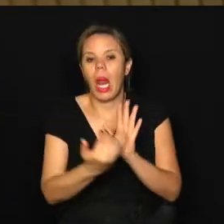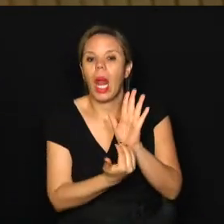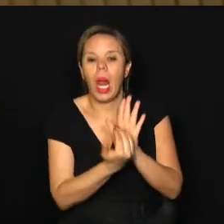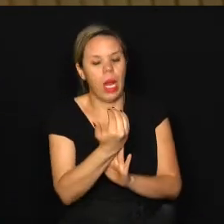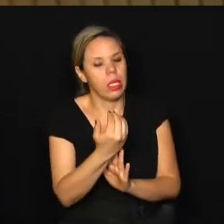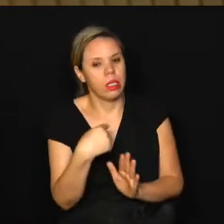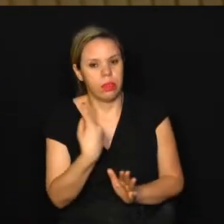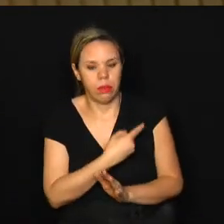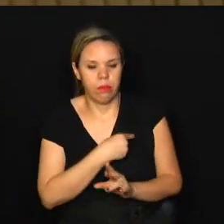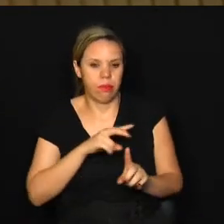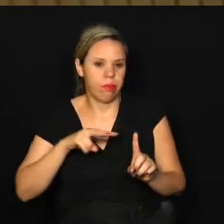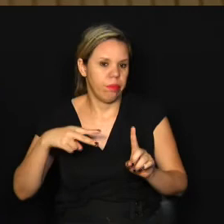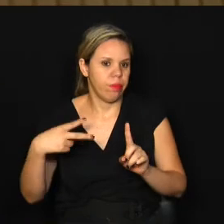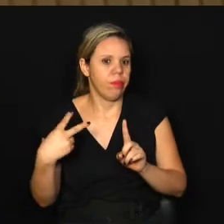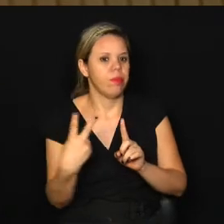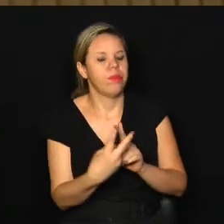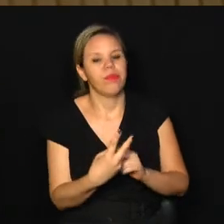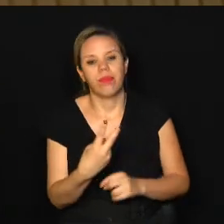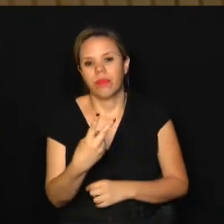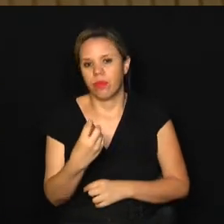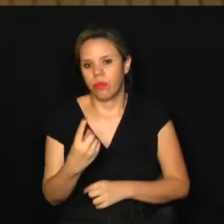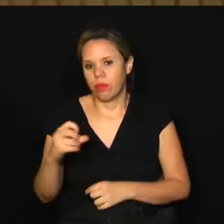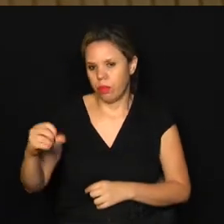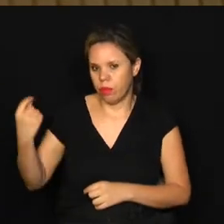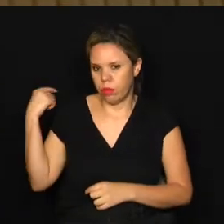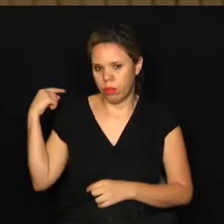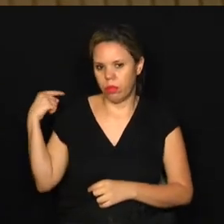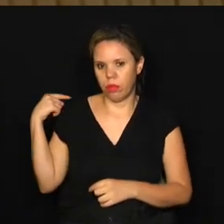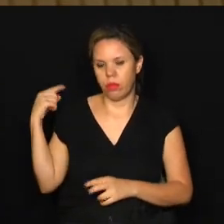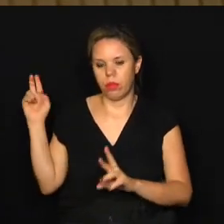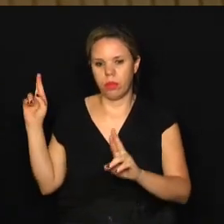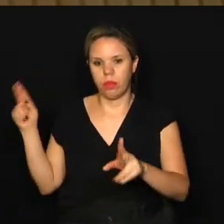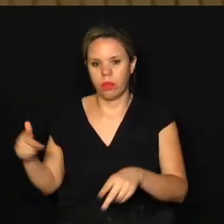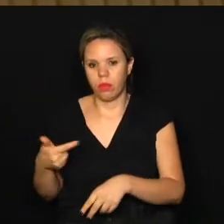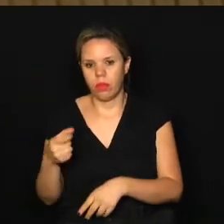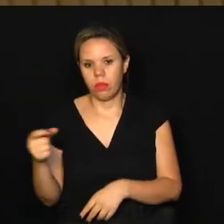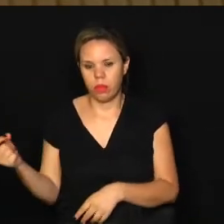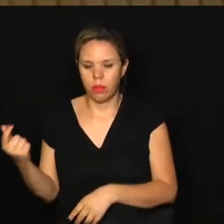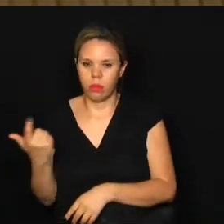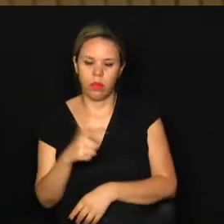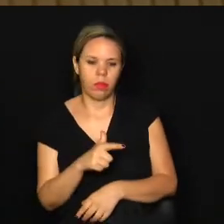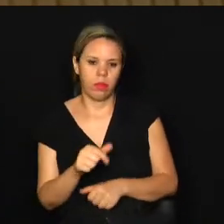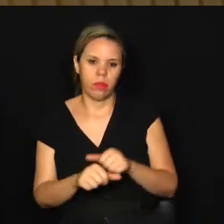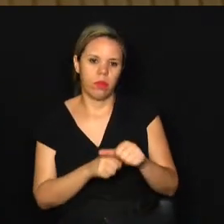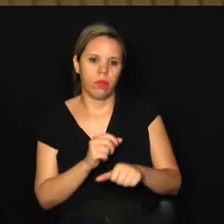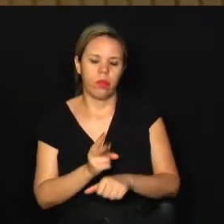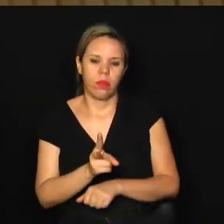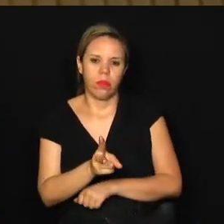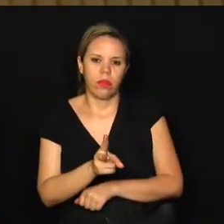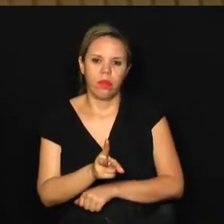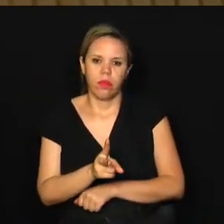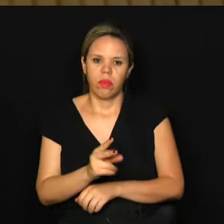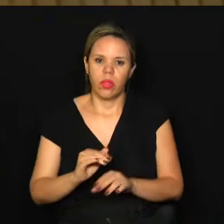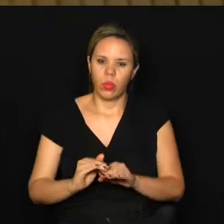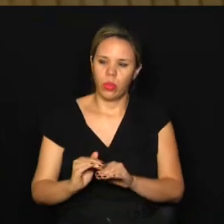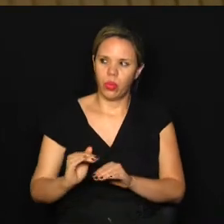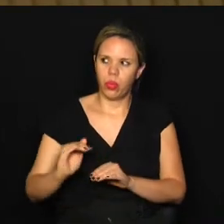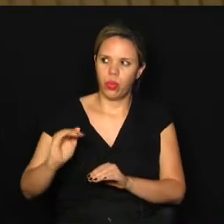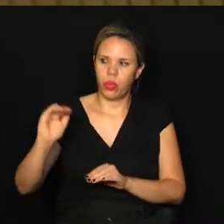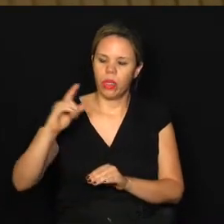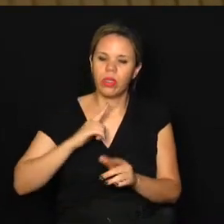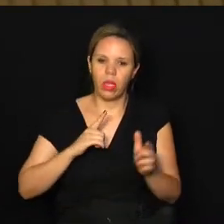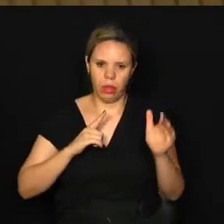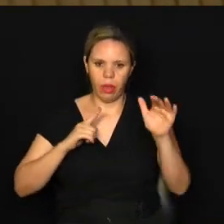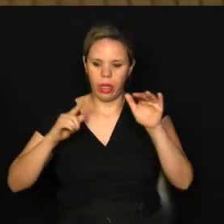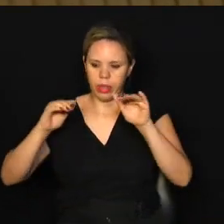a nossa expectativa em 2019 foi para 2020 ela continua, houve a queda, mas